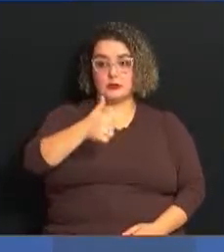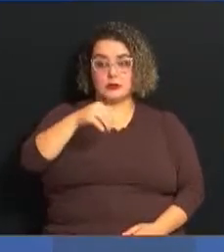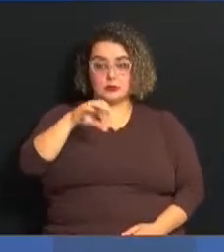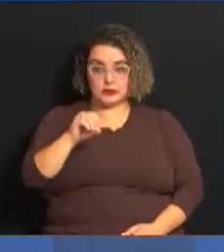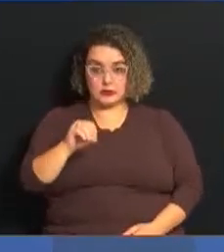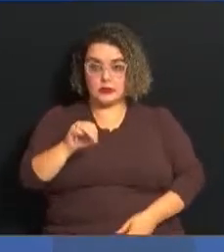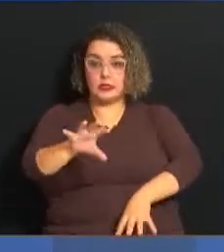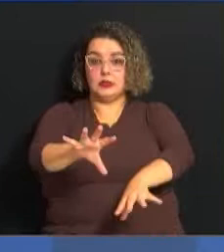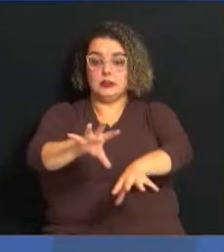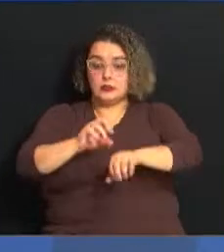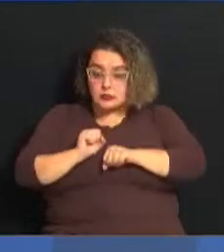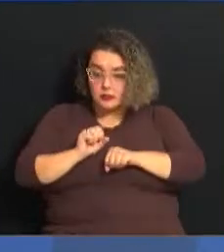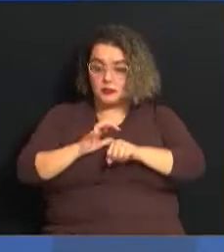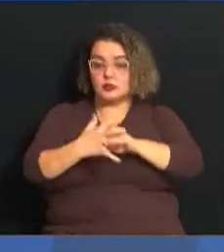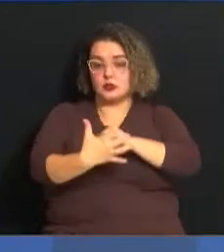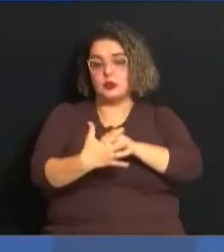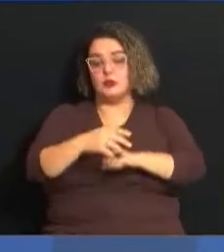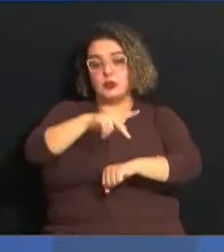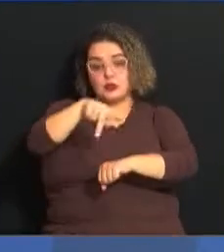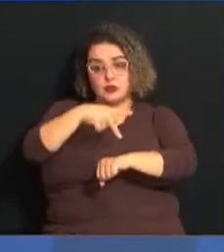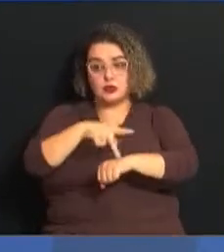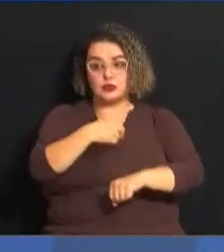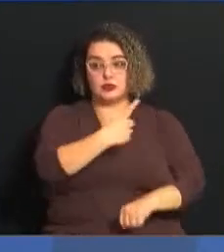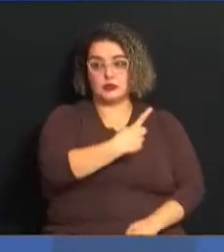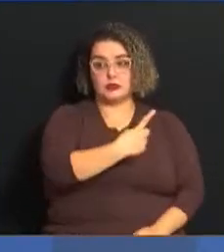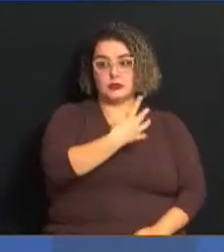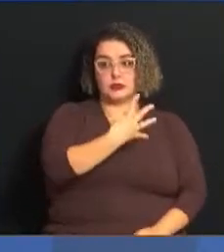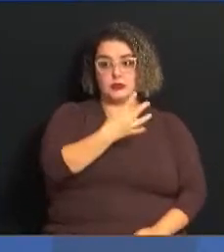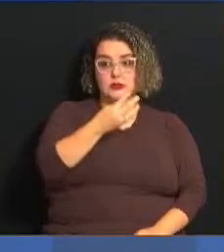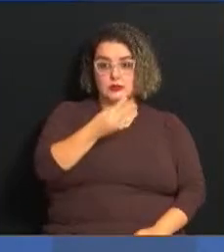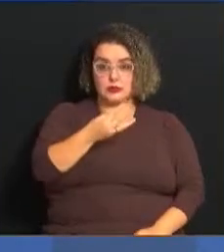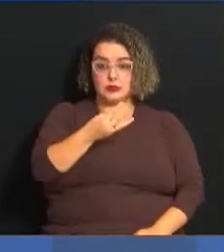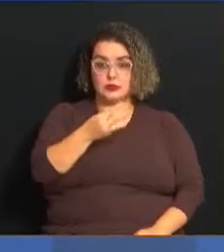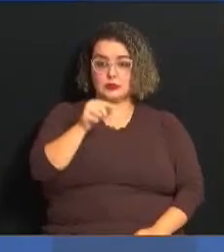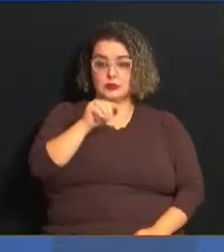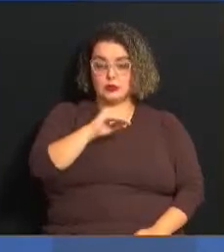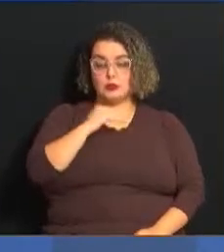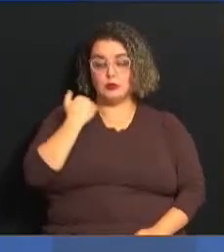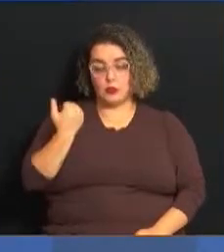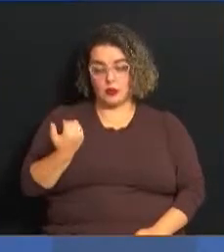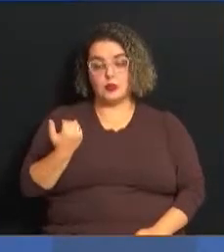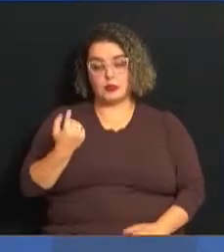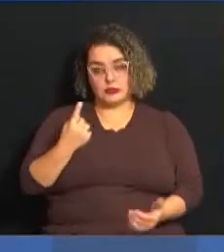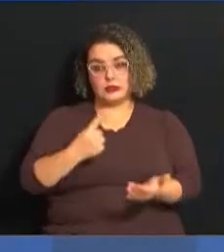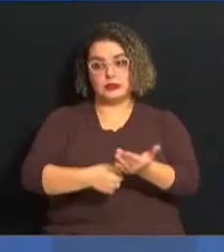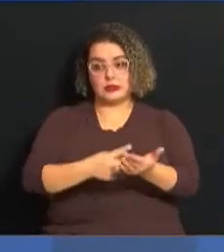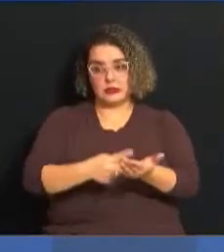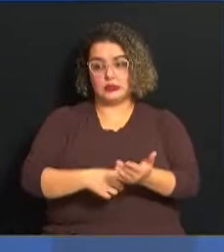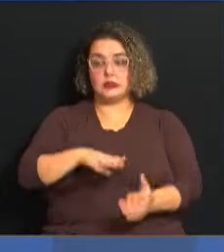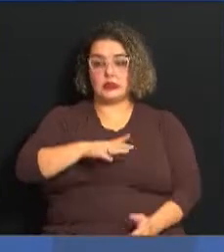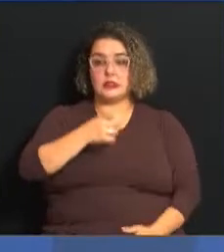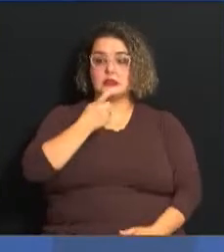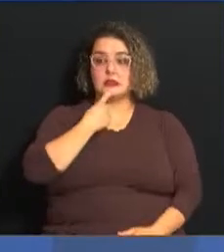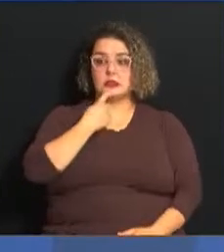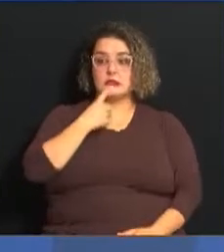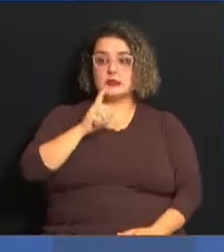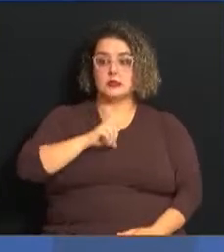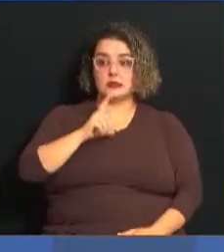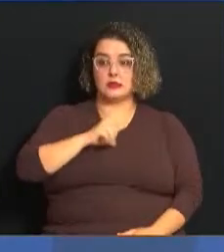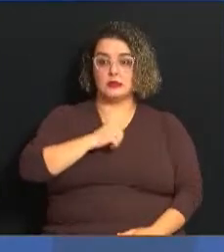casos no país e 143 mortes registradas. Em Campinas, então, a gente tem